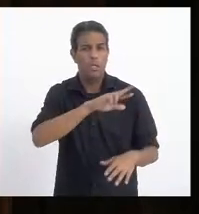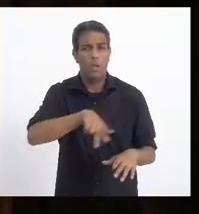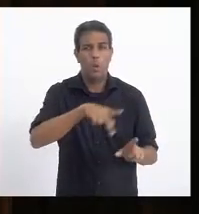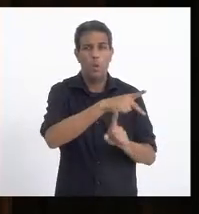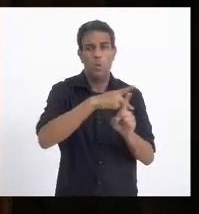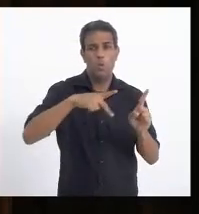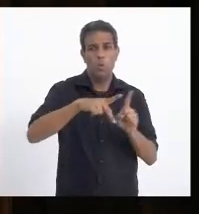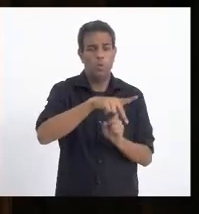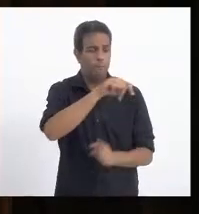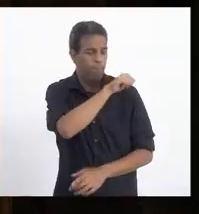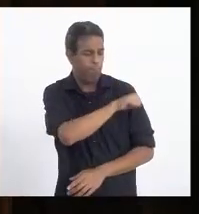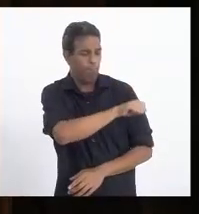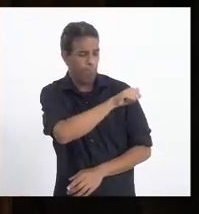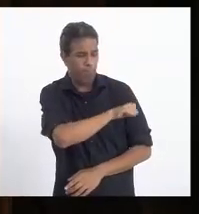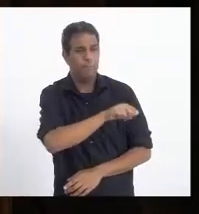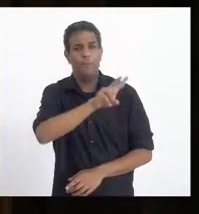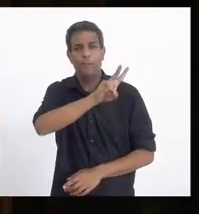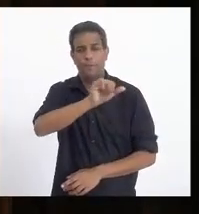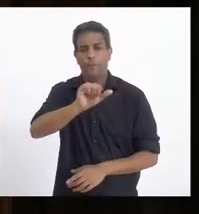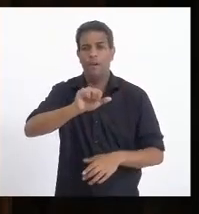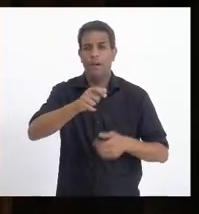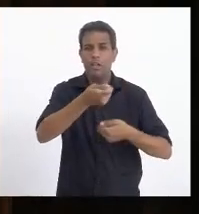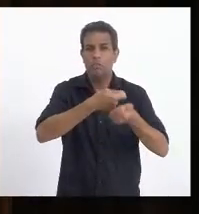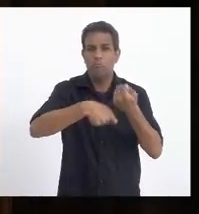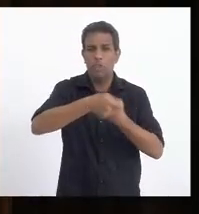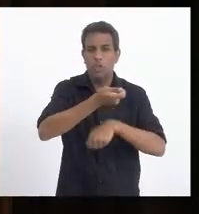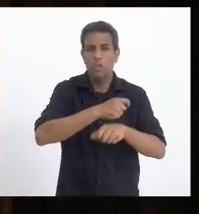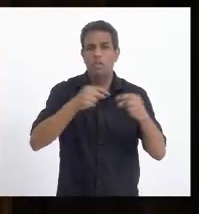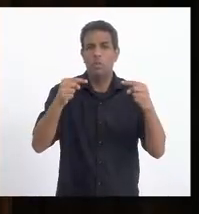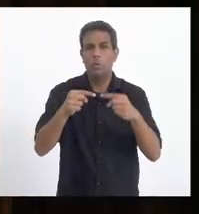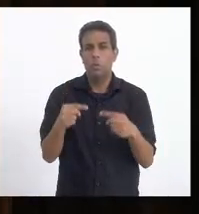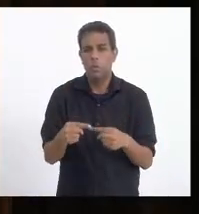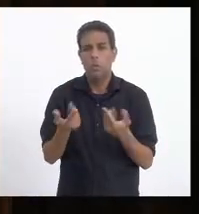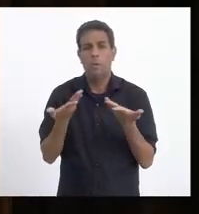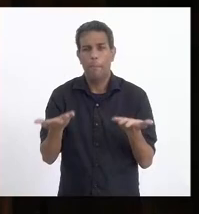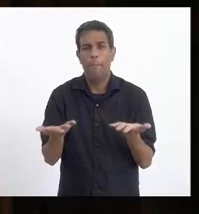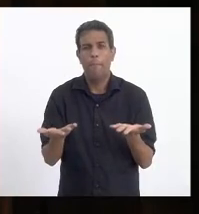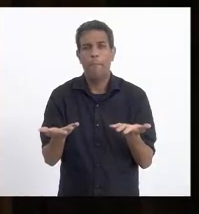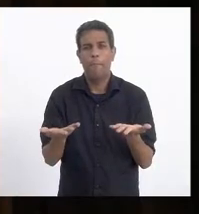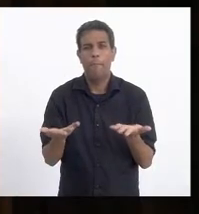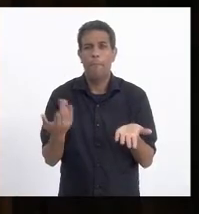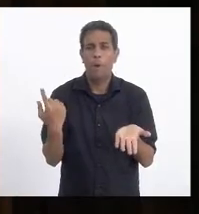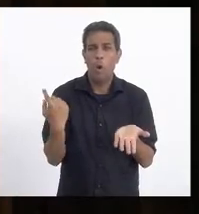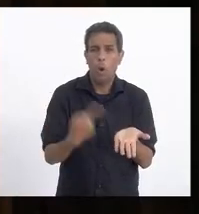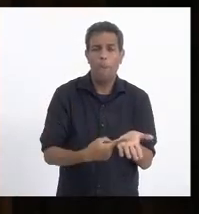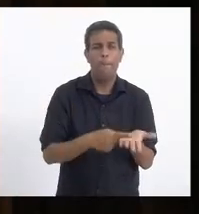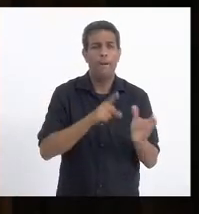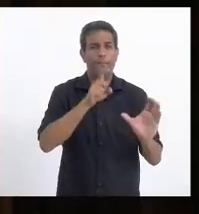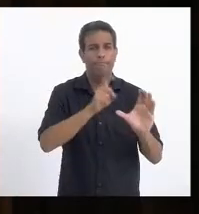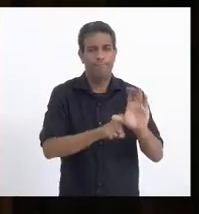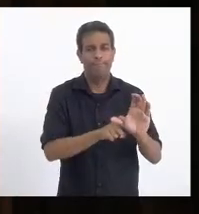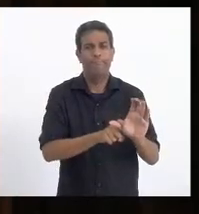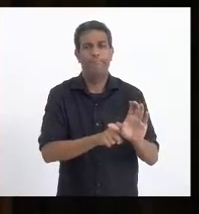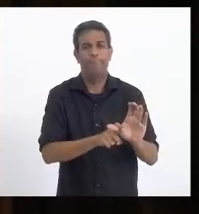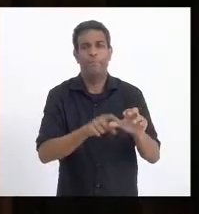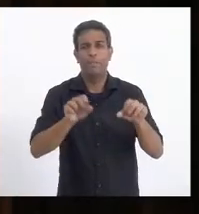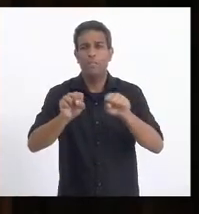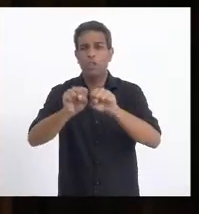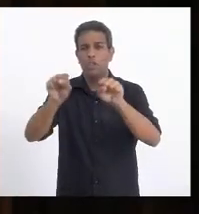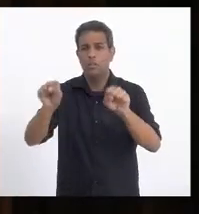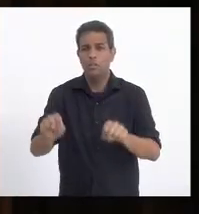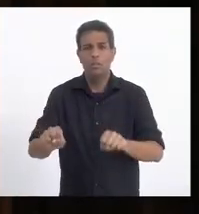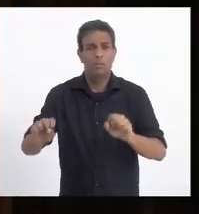o rio presidência vai administrar o fundo por delegação é um